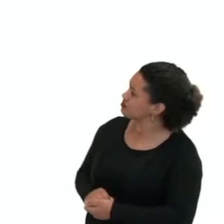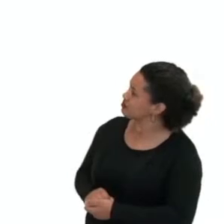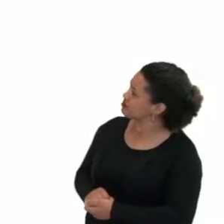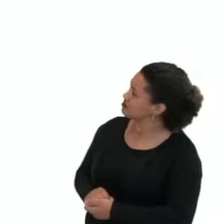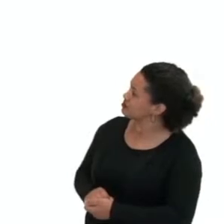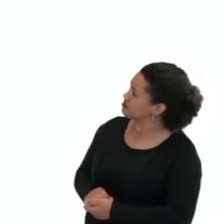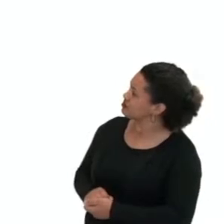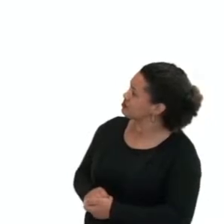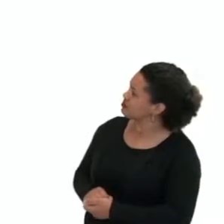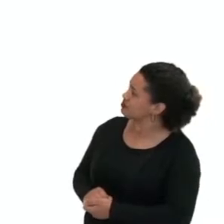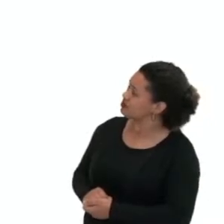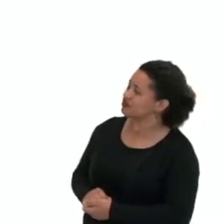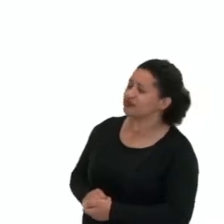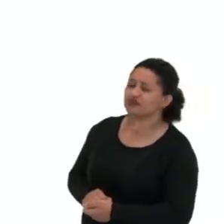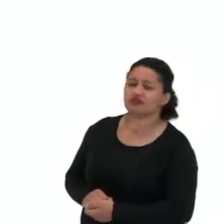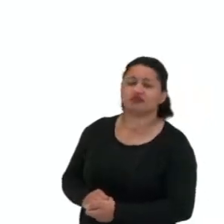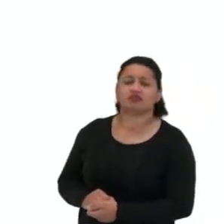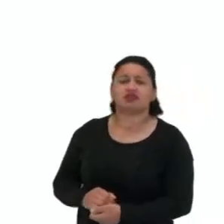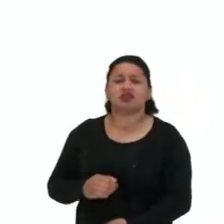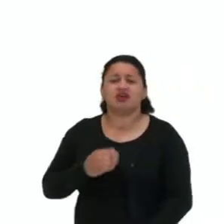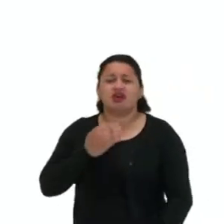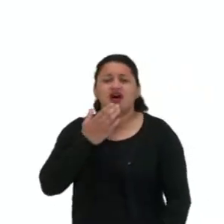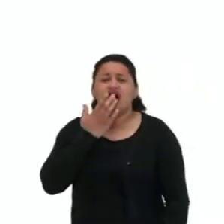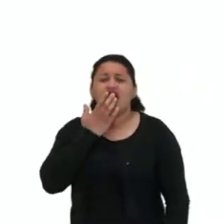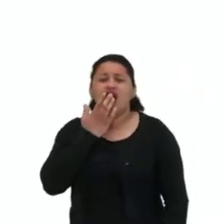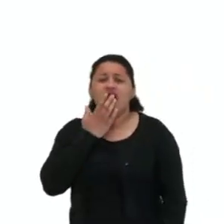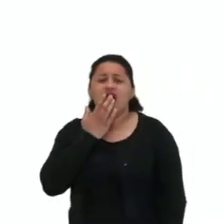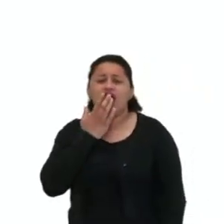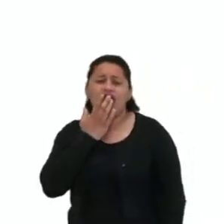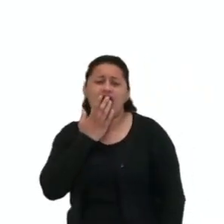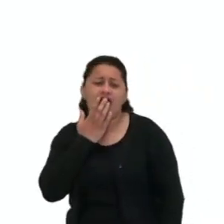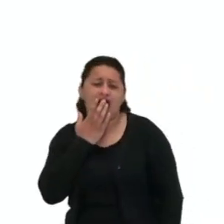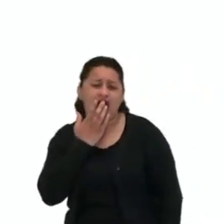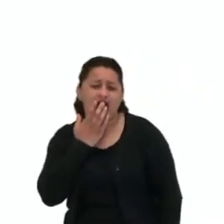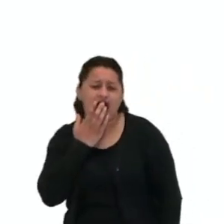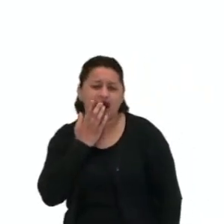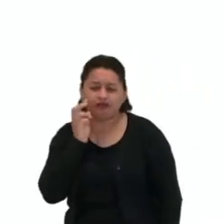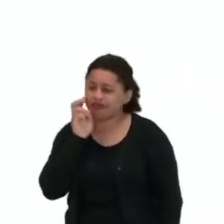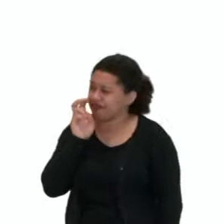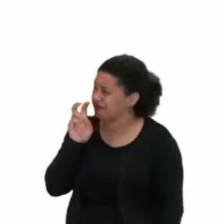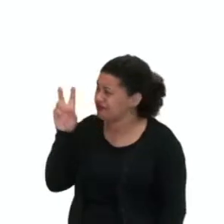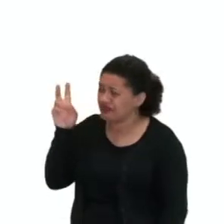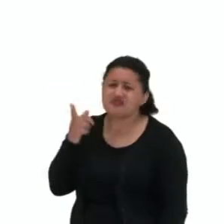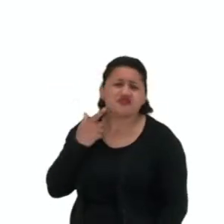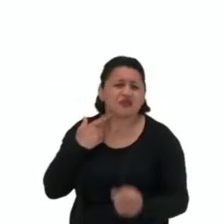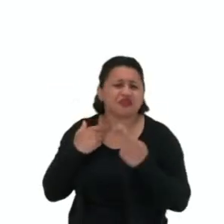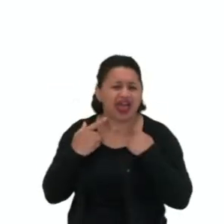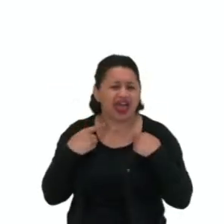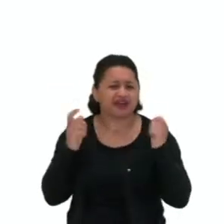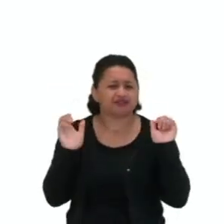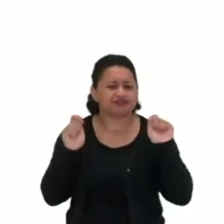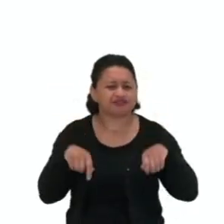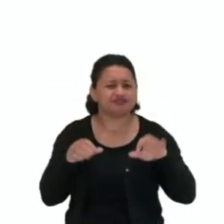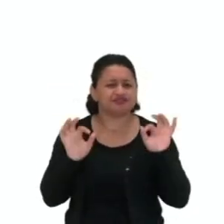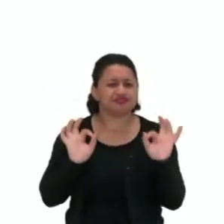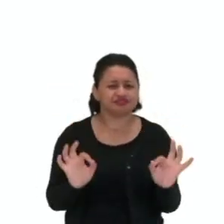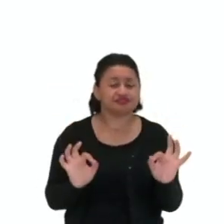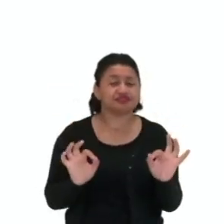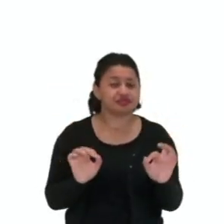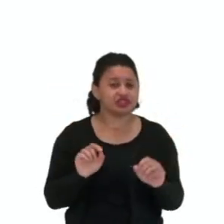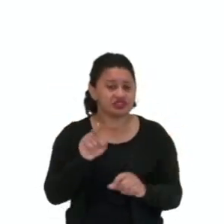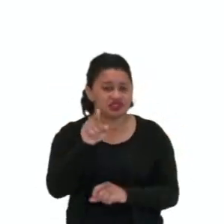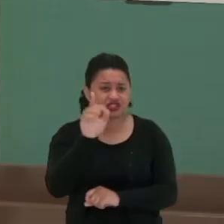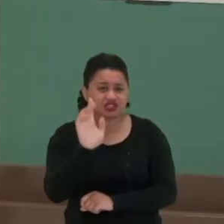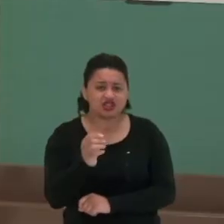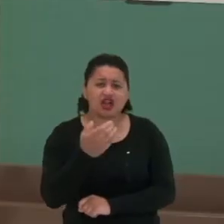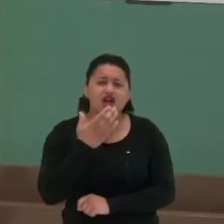Me deu até uma vontade de abrir a boca de sono quando a gente olha essa imagem. É bem isso. Quem já não bocejou?